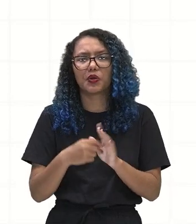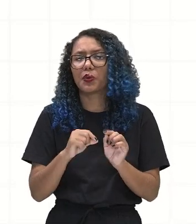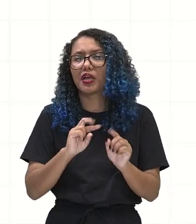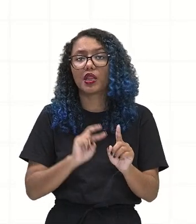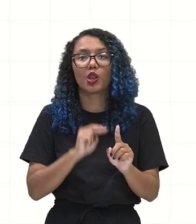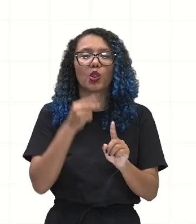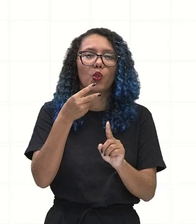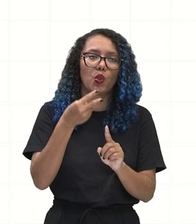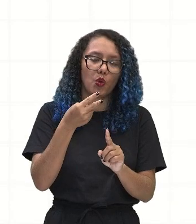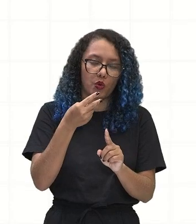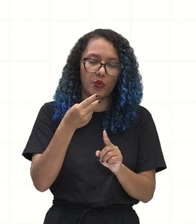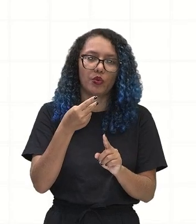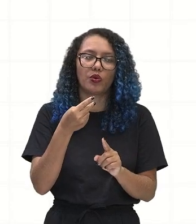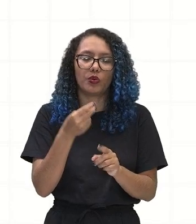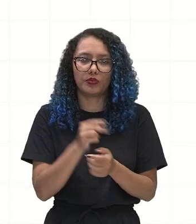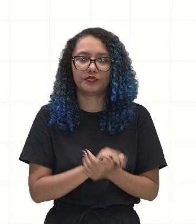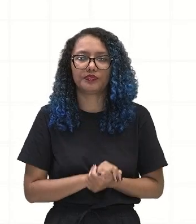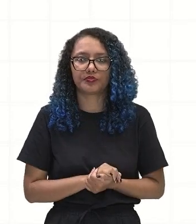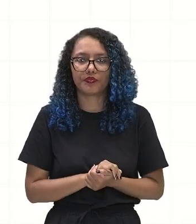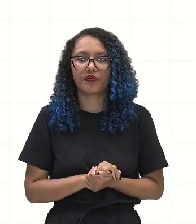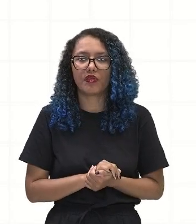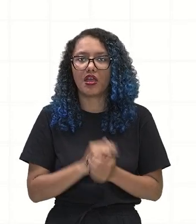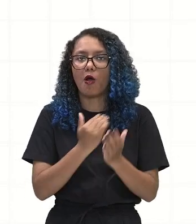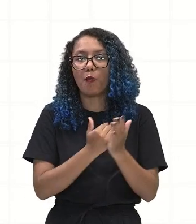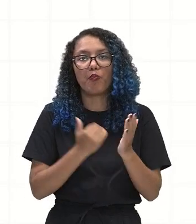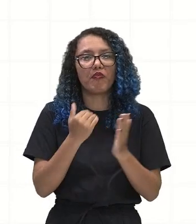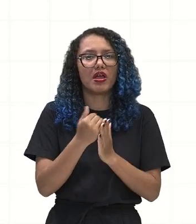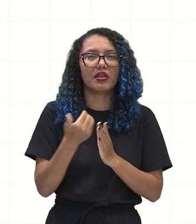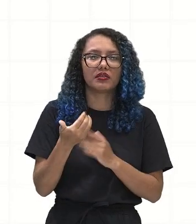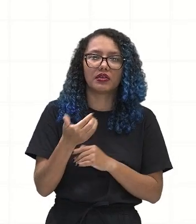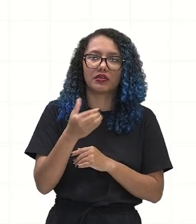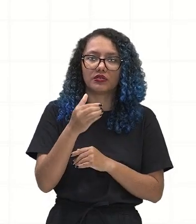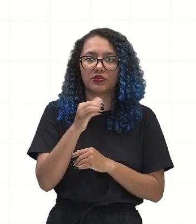de 200%. Né?